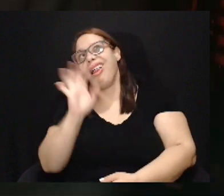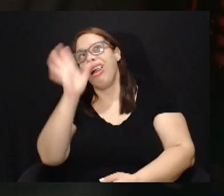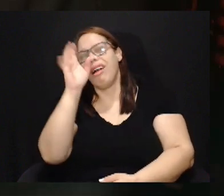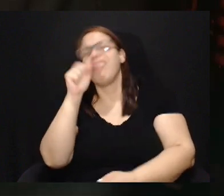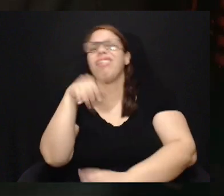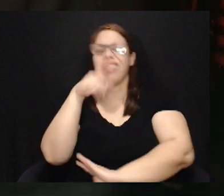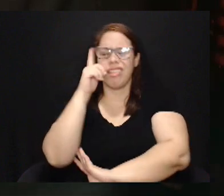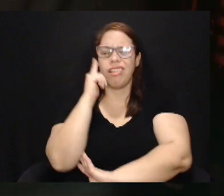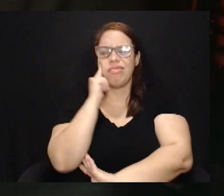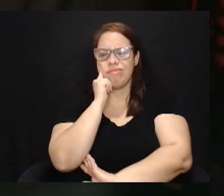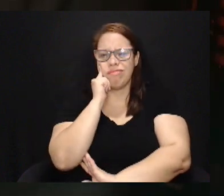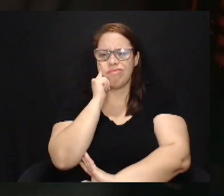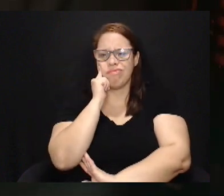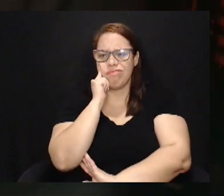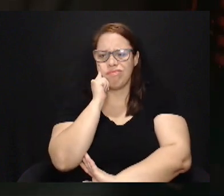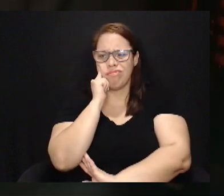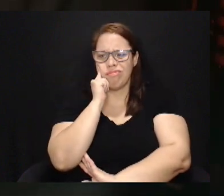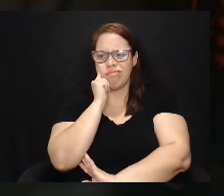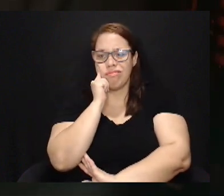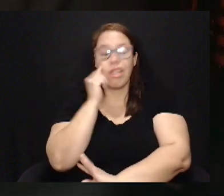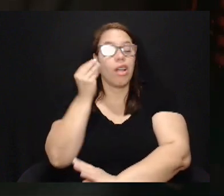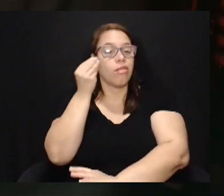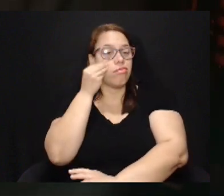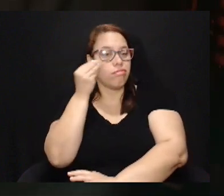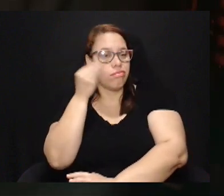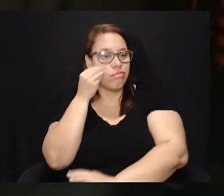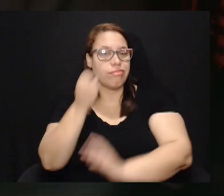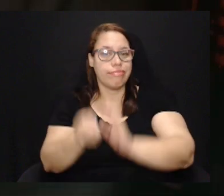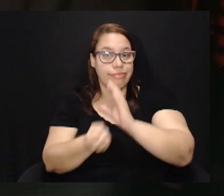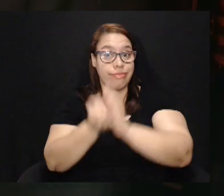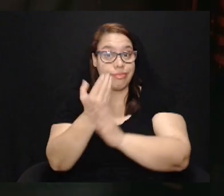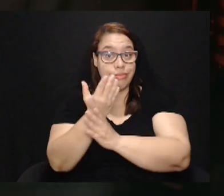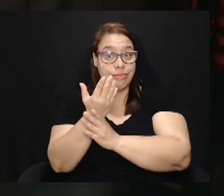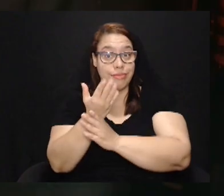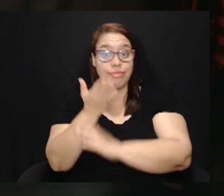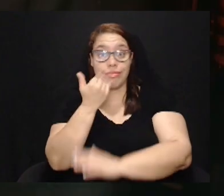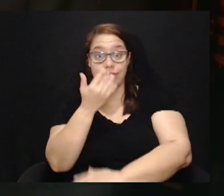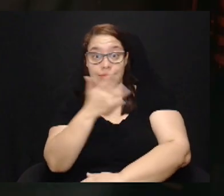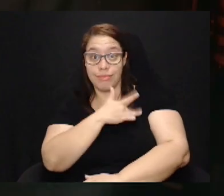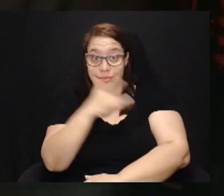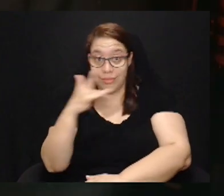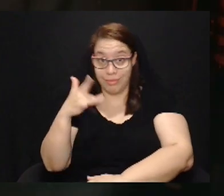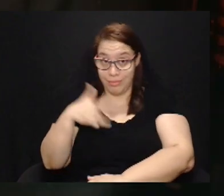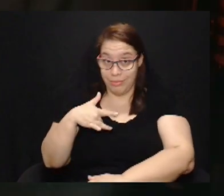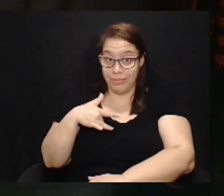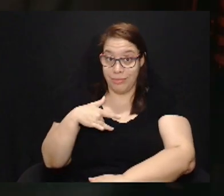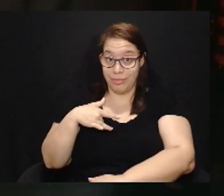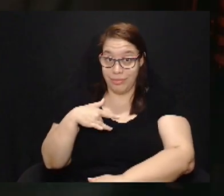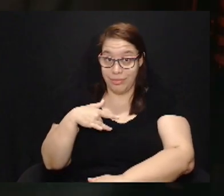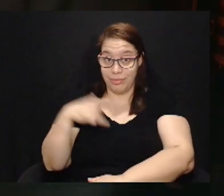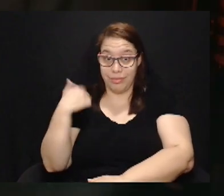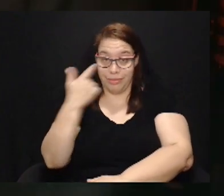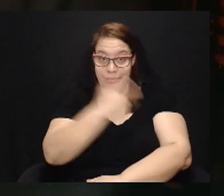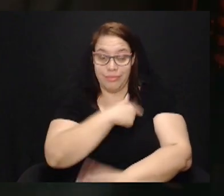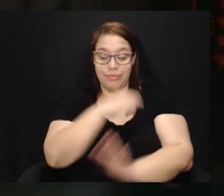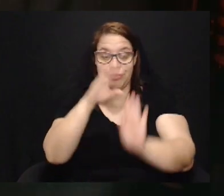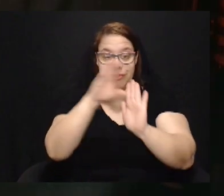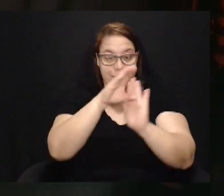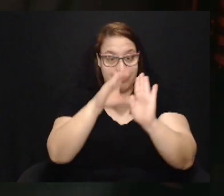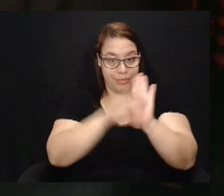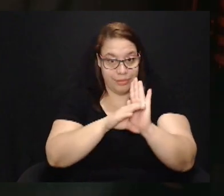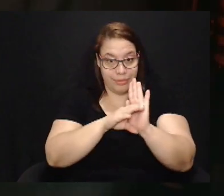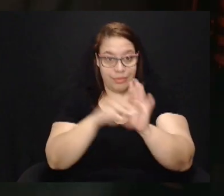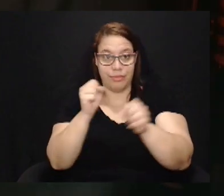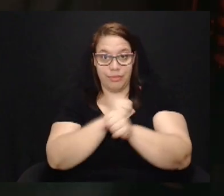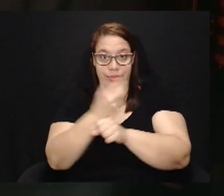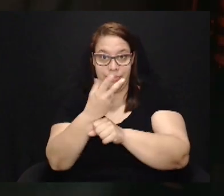Vamos tentar descobrir e vamos ver se a gente consegue inserir uma alimentação saudável no nosso cardápio esse ano de